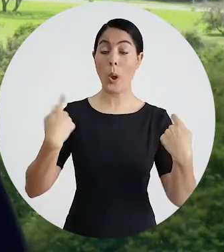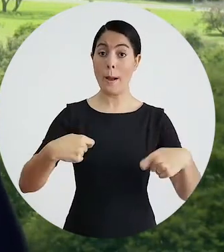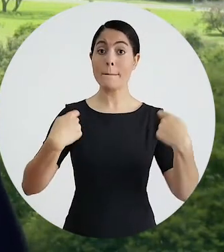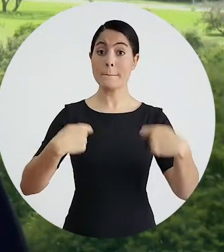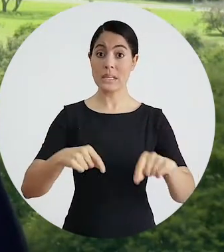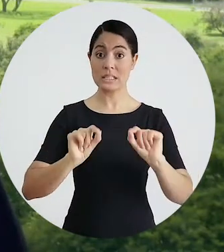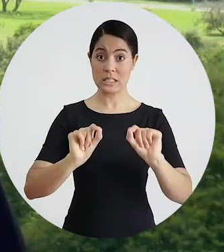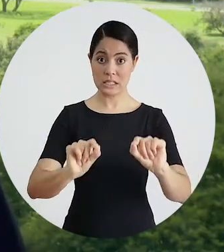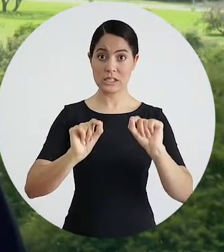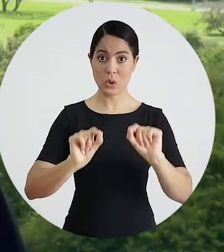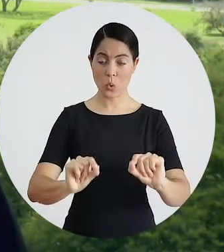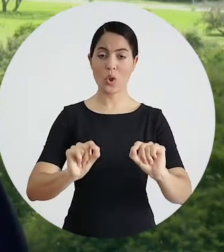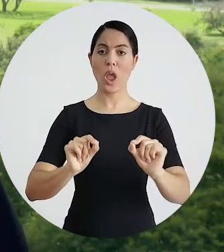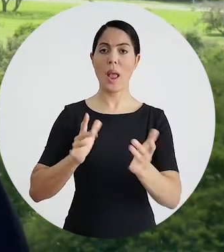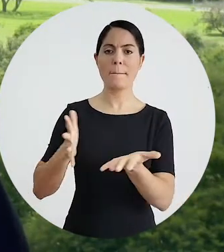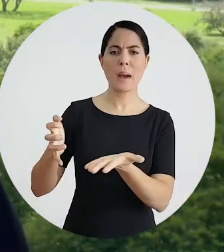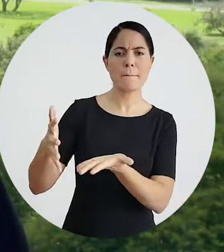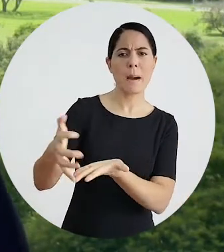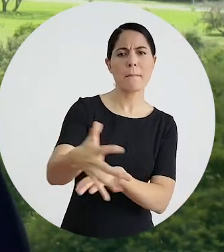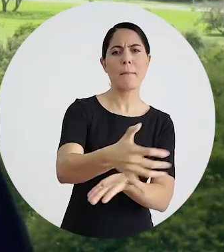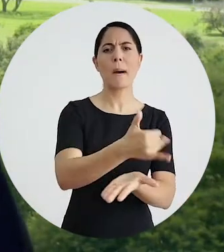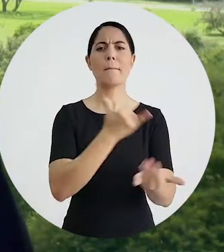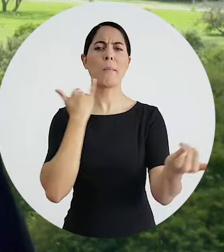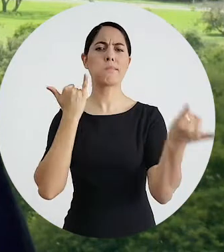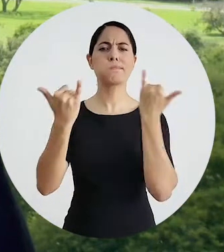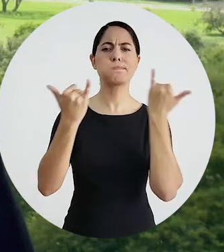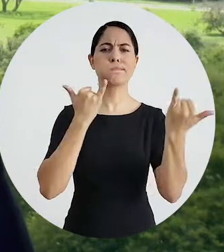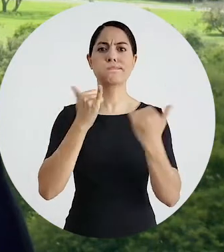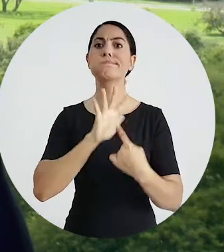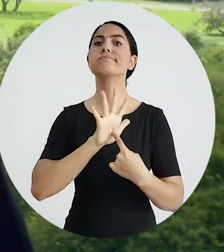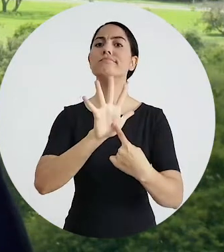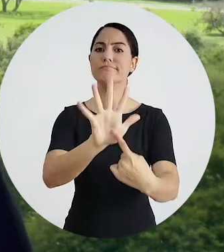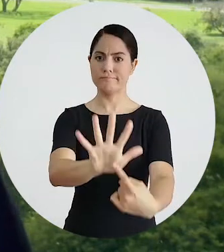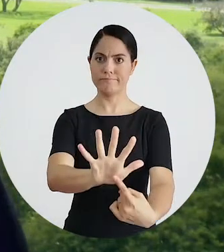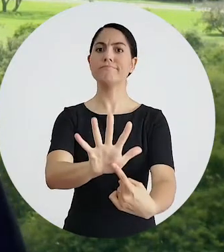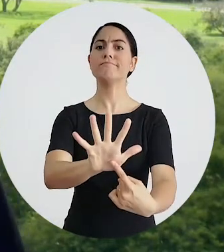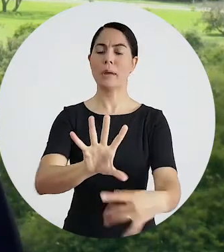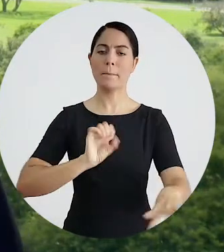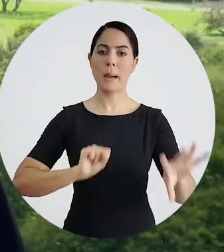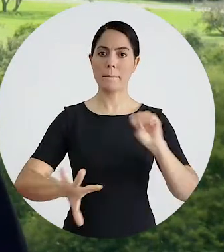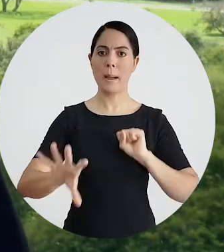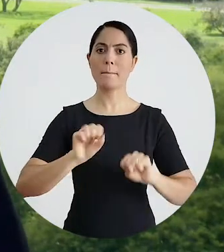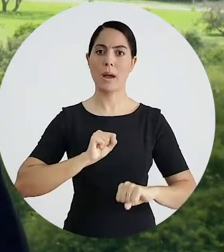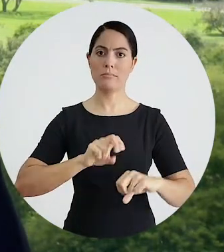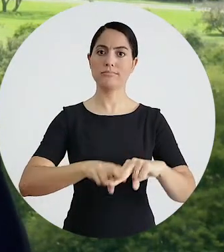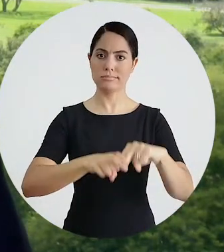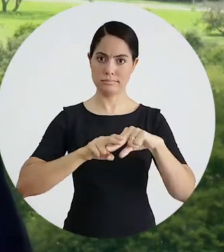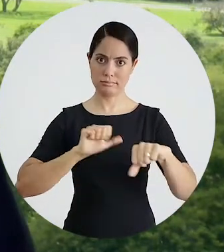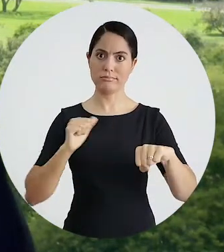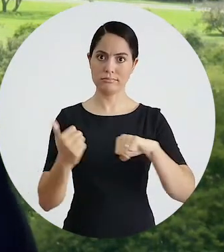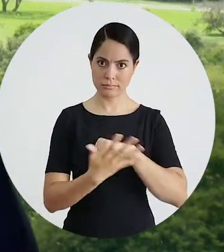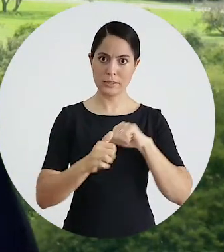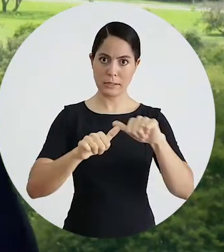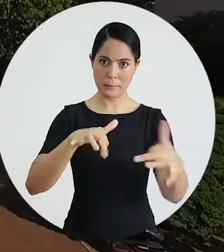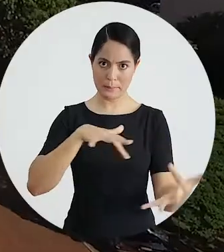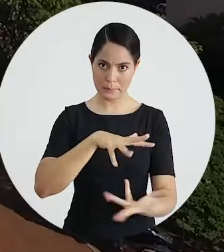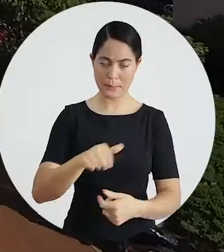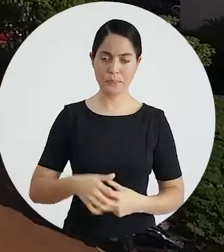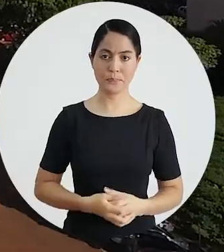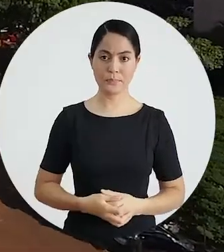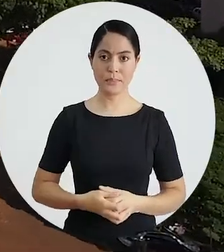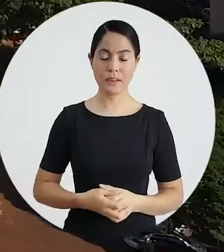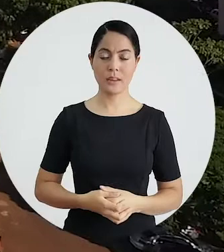Saúde mantenha em sua integralidade a divulgação diária dos dados epidemiológicos relativos à pandemia.